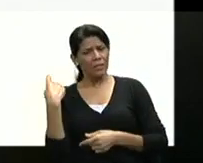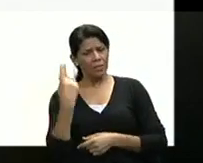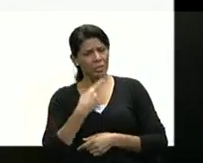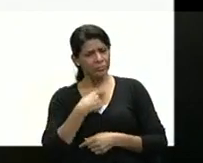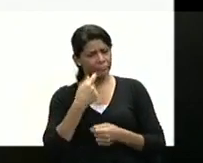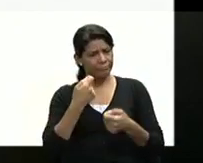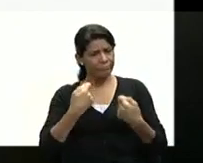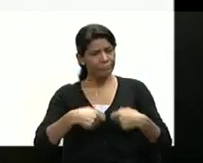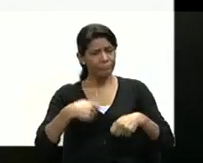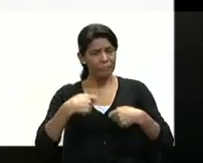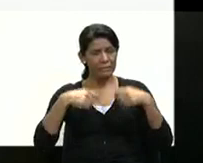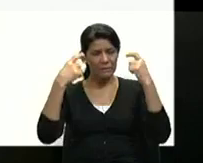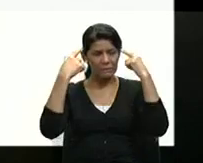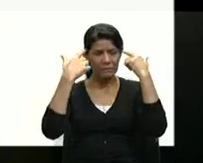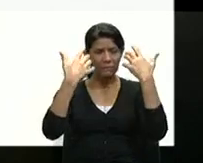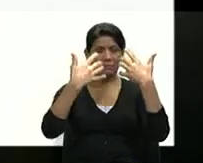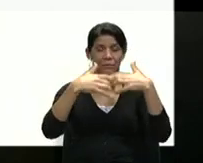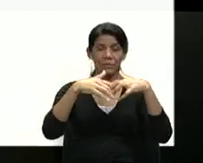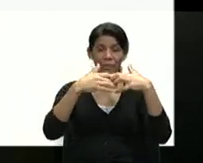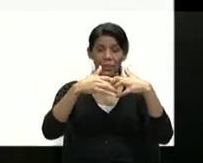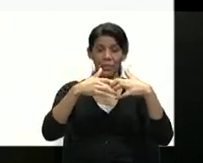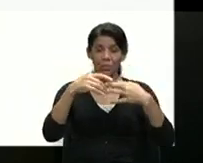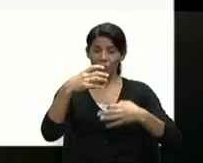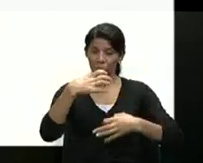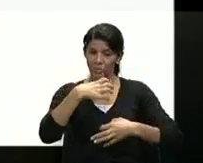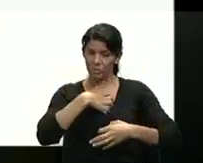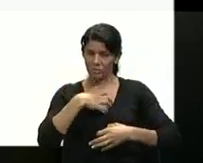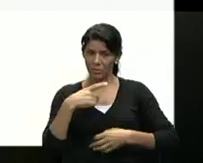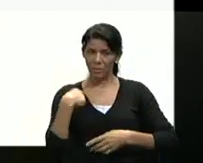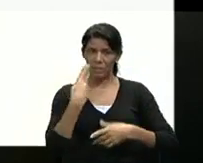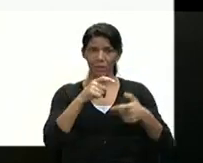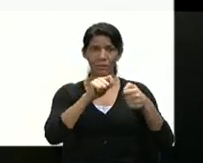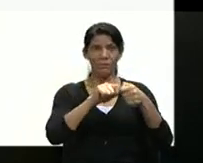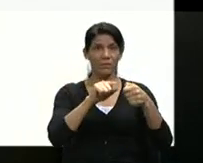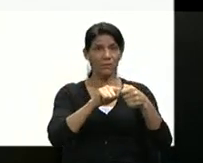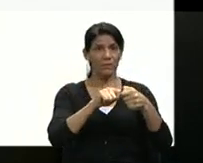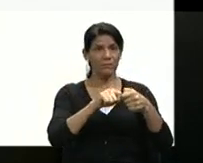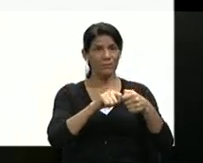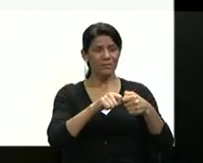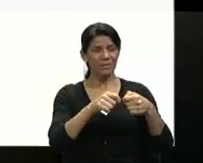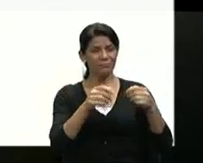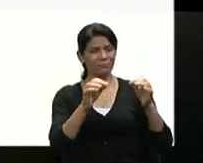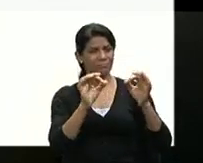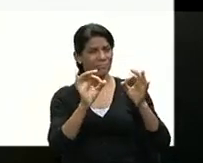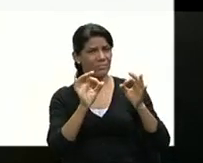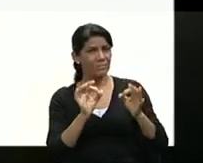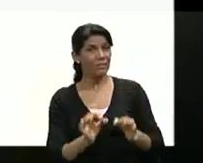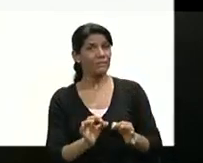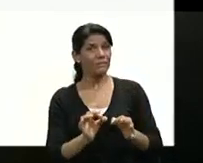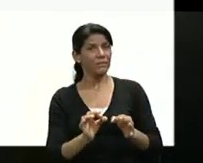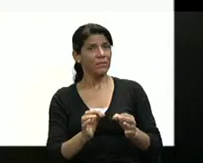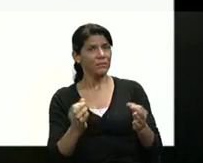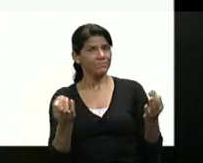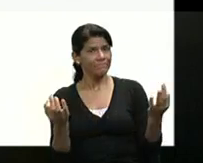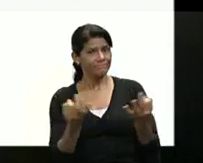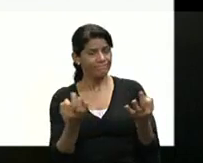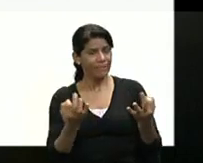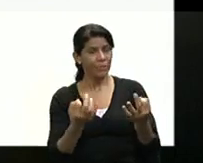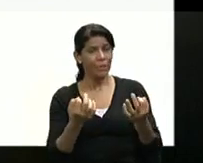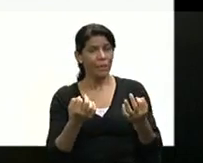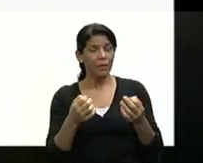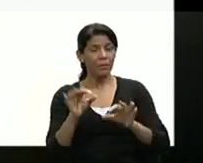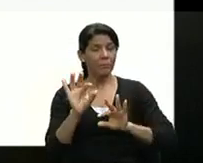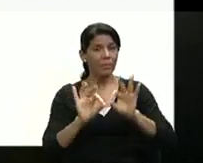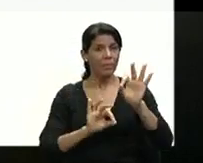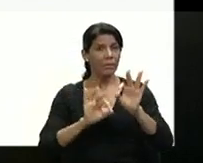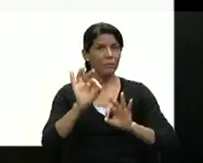refletir se as condutas que nós praticamos atualmente, elas estão adequadas e estão preparadas